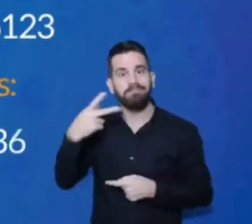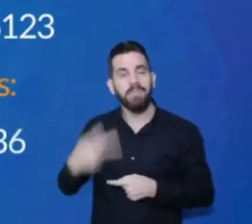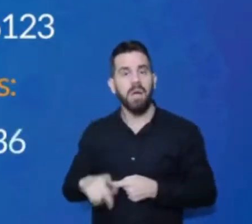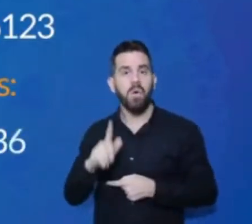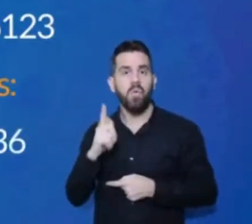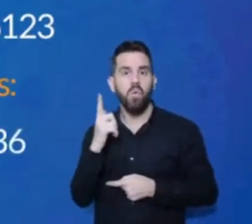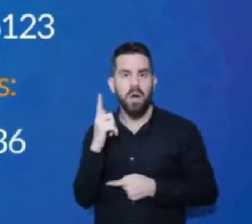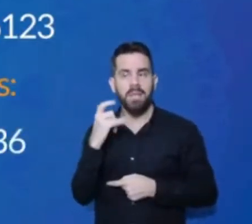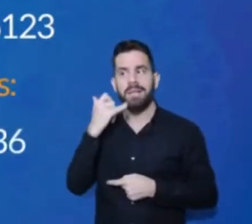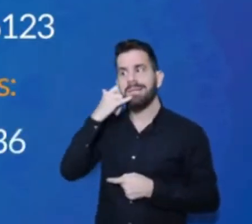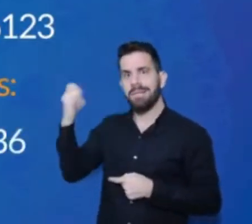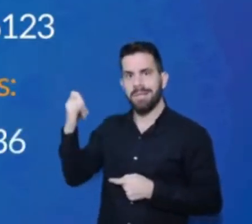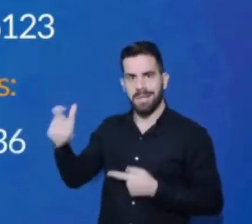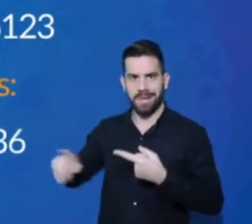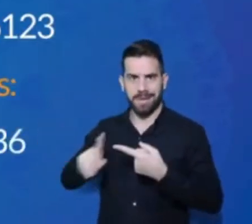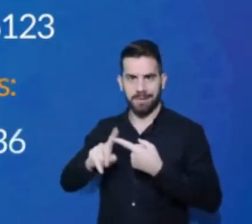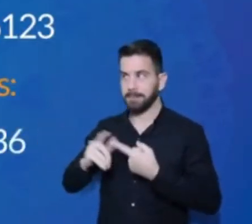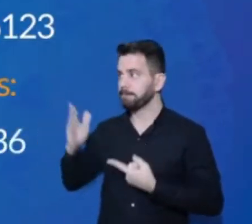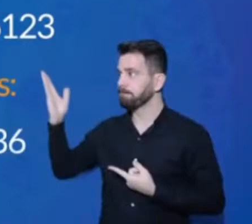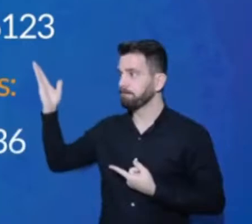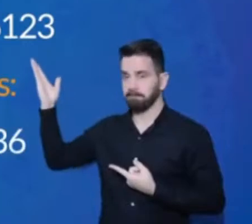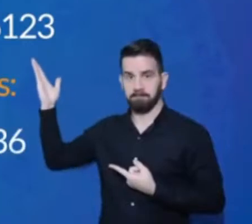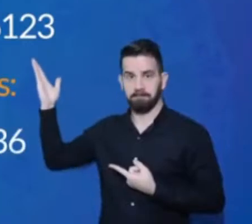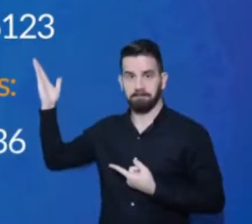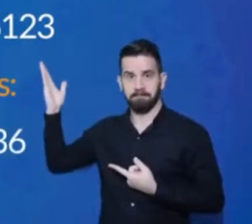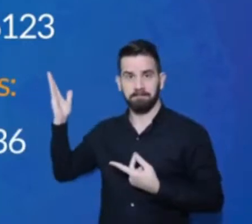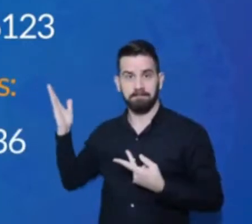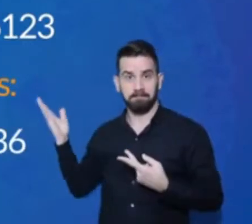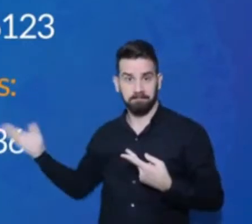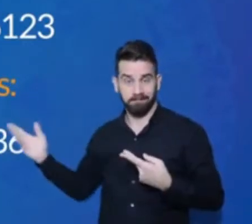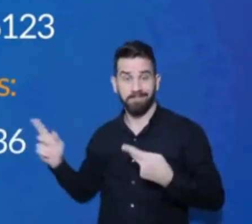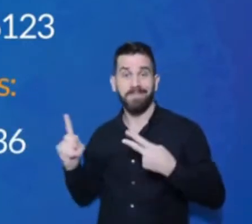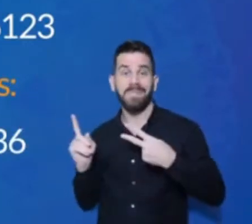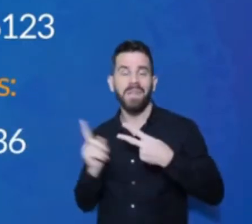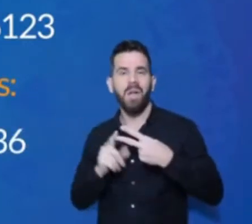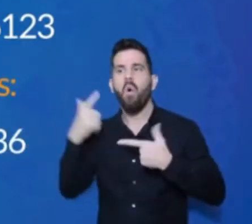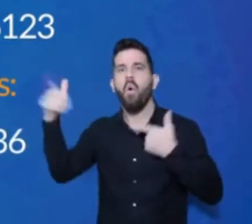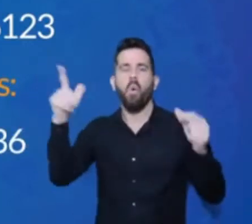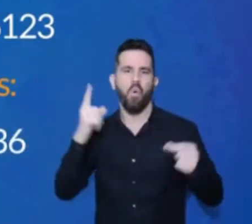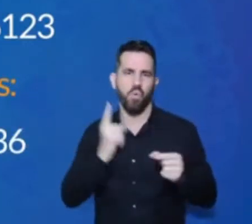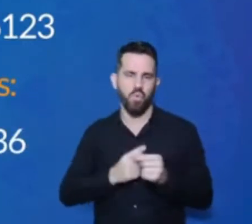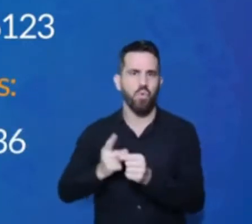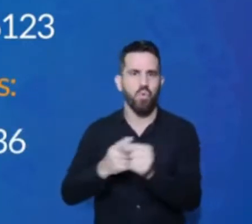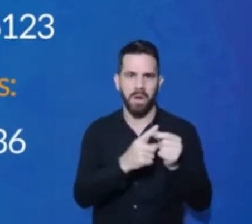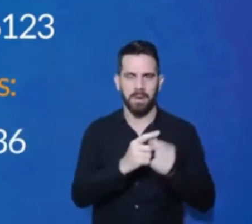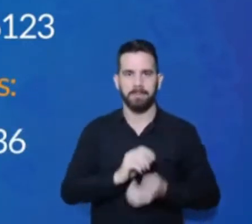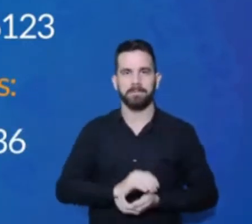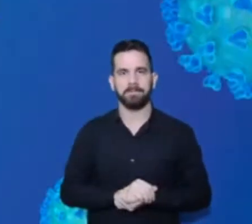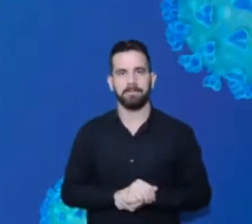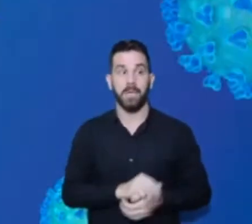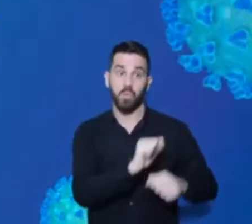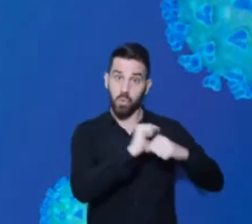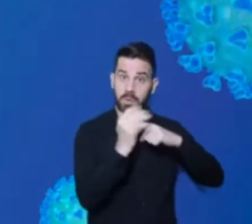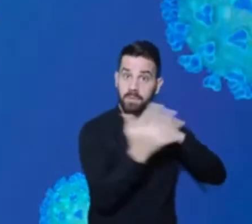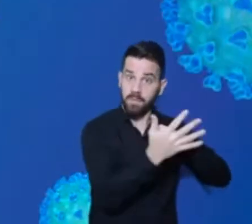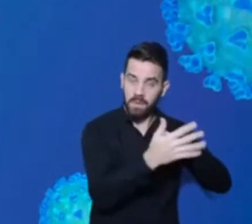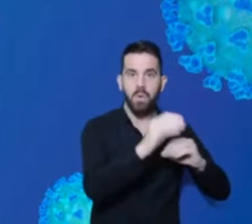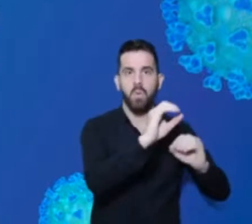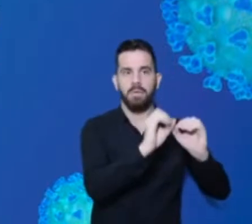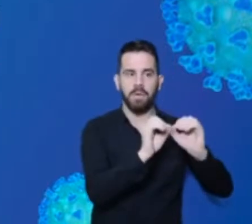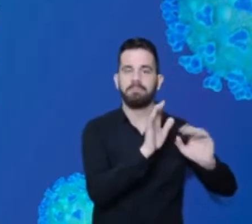3267-6123. Em outras localidades, ligue para o Disque Saúde, número 136. Coronavírus, a